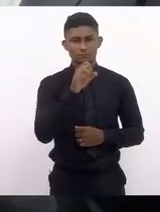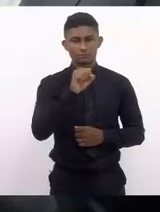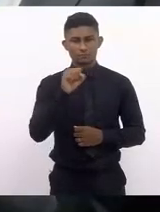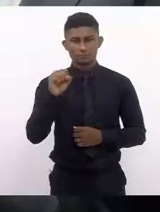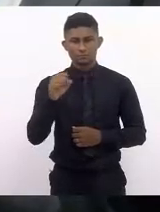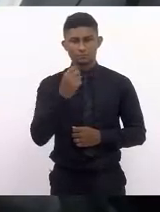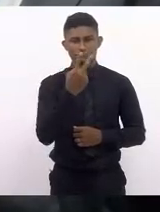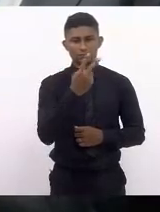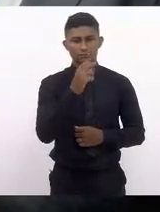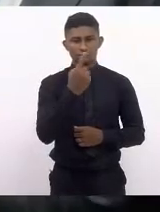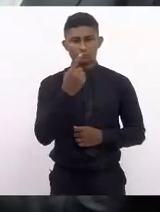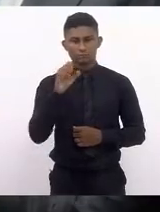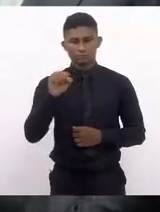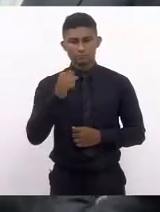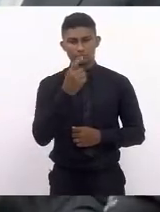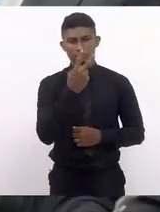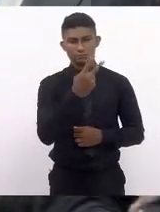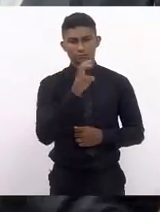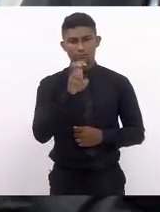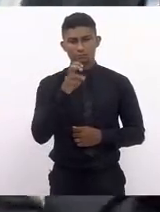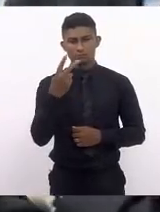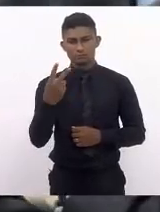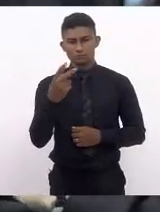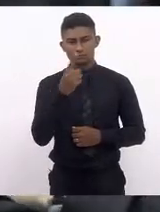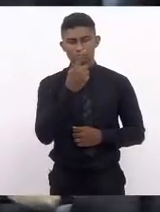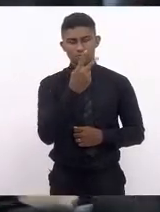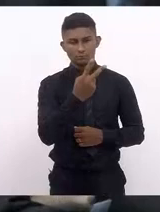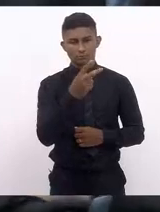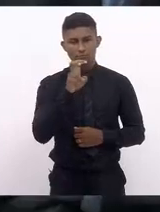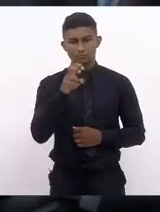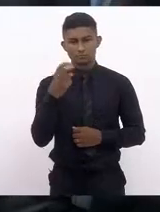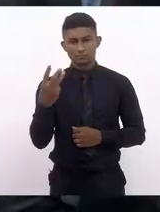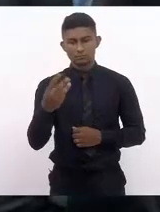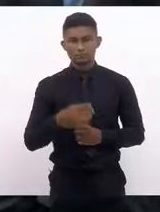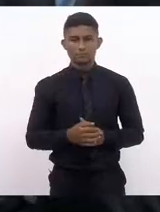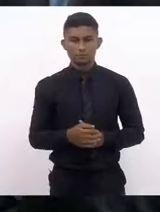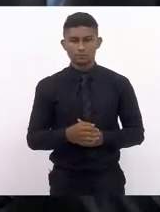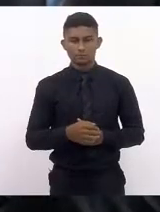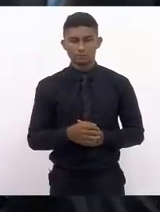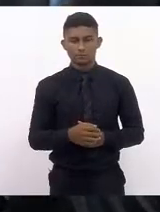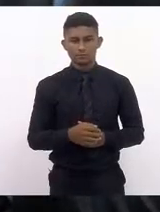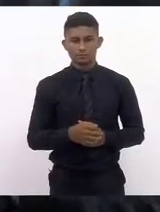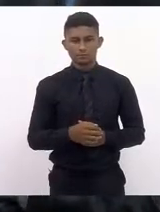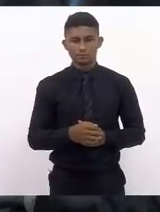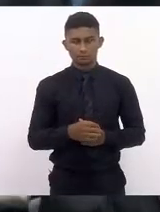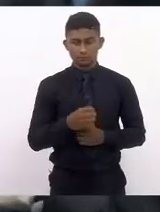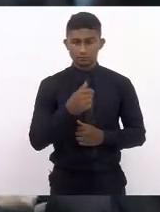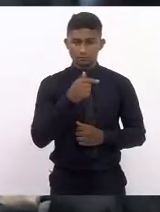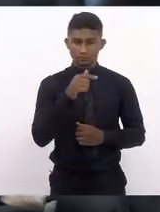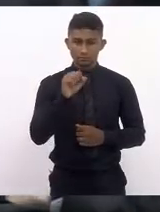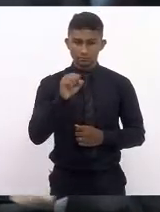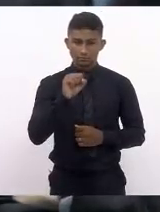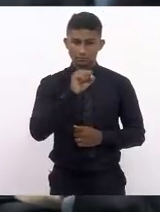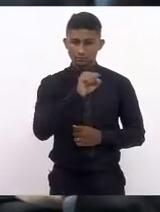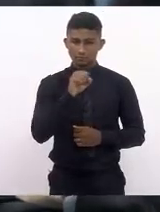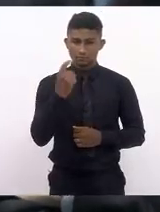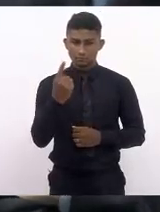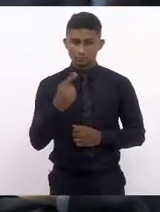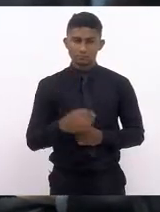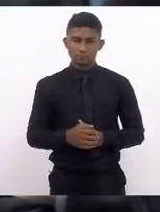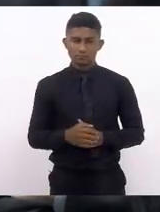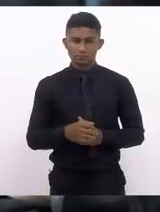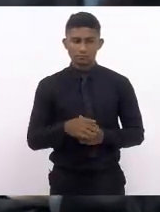188 218 252 253 favorável consumindo aglutinativas emenda 78/81